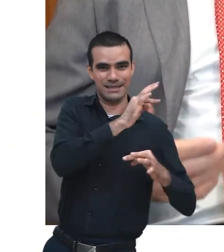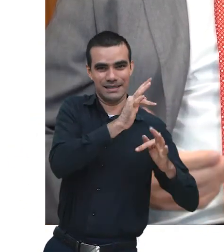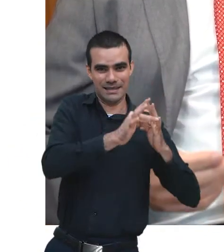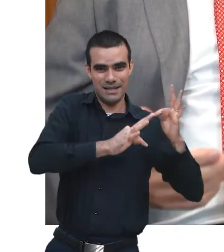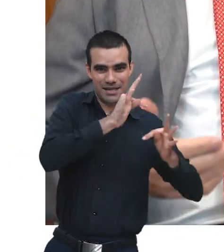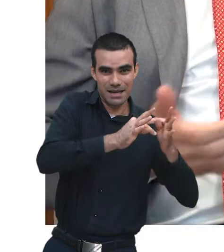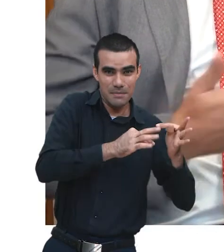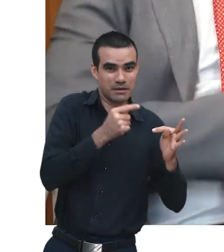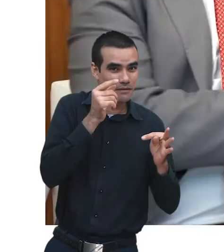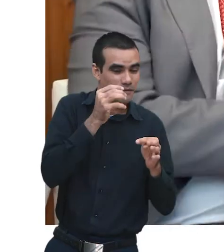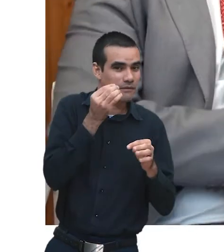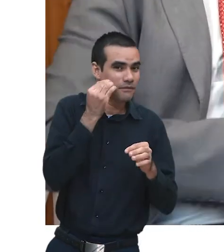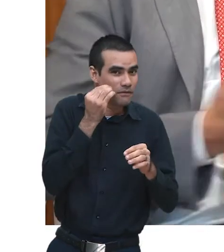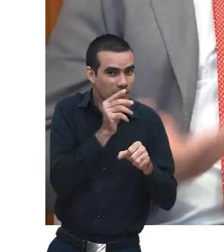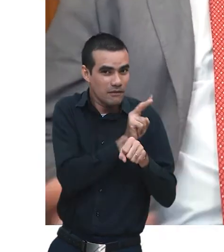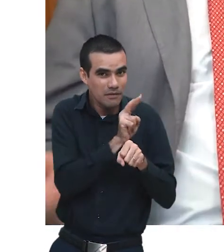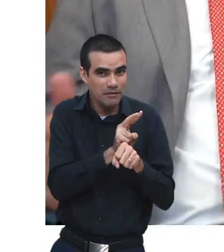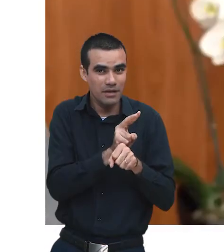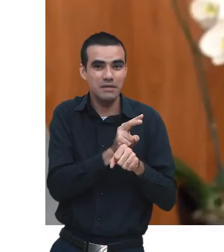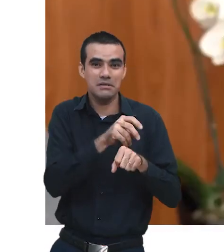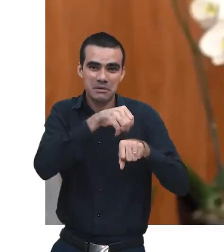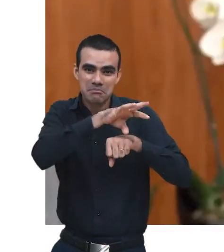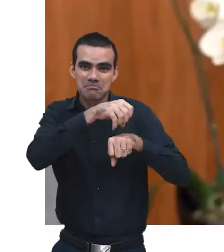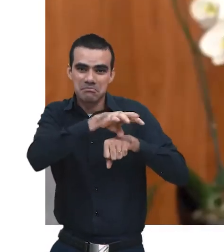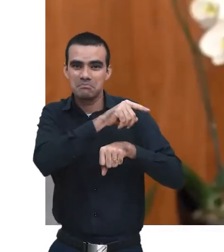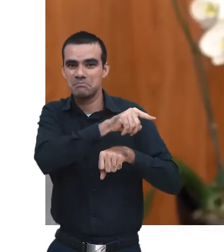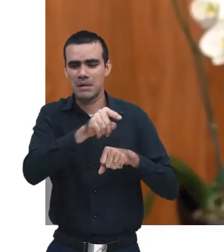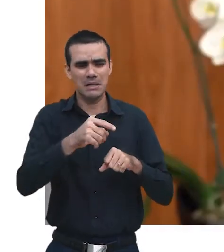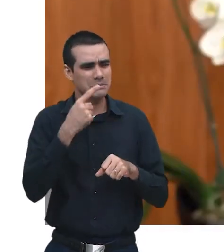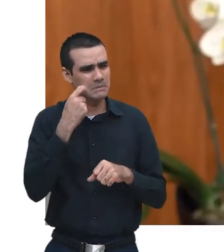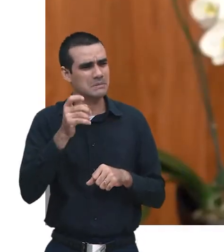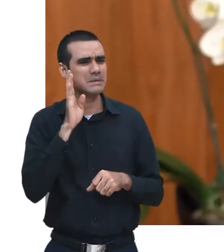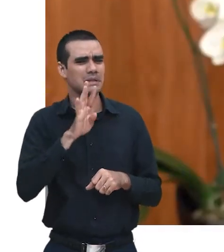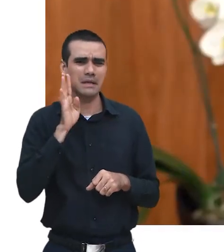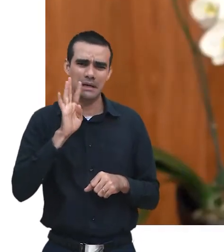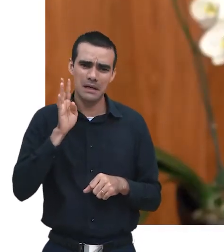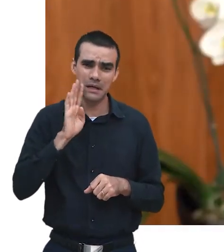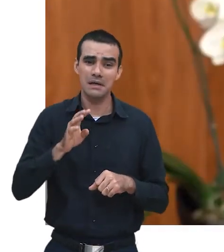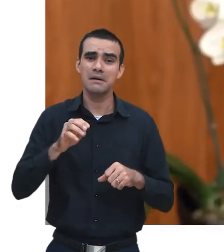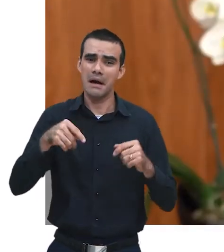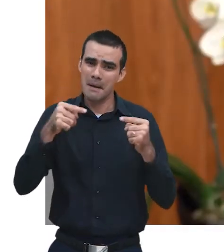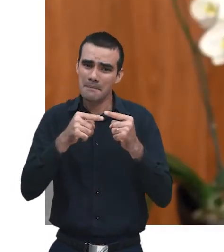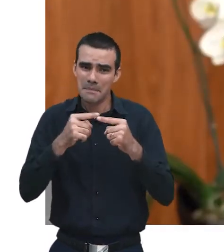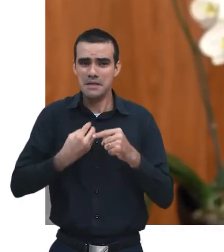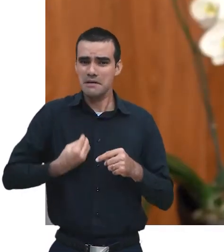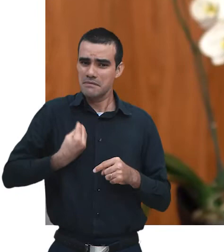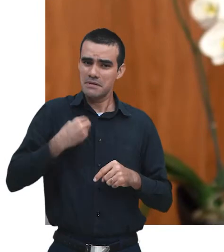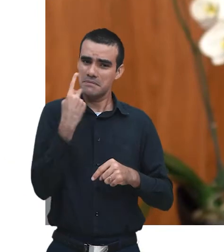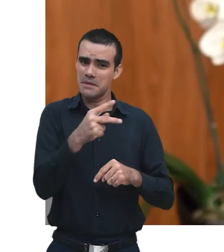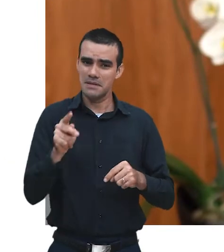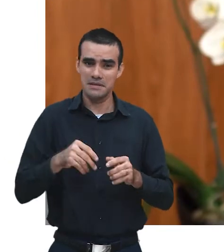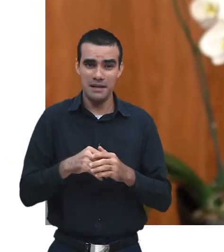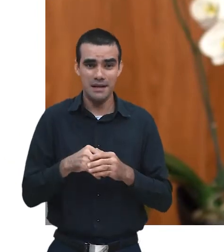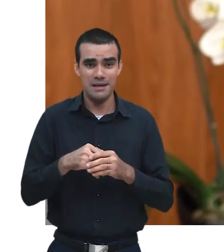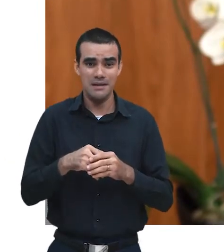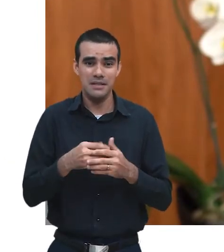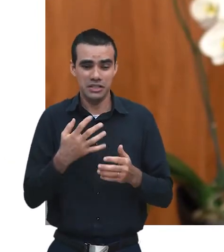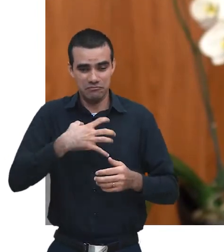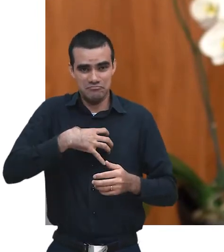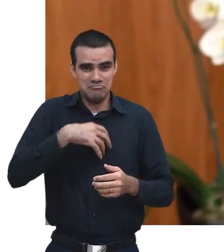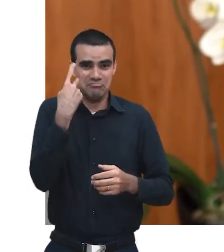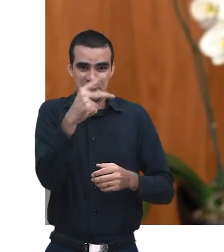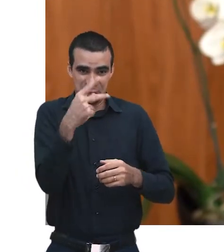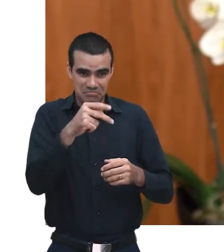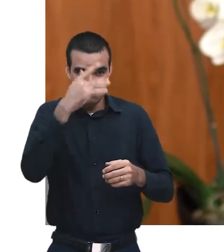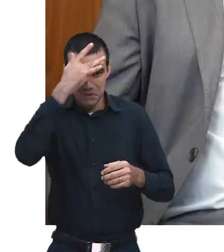tratamentos, prevenção e mesmo abordagem nossa com os pacientes. Bem interessante, né? Então, faz parte do estilo de vida, né? Total. O estilo